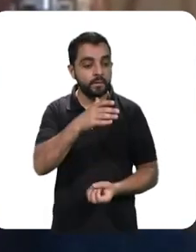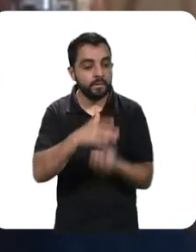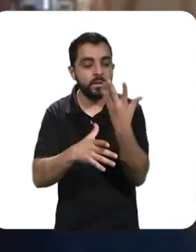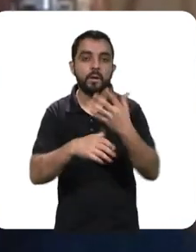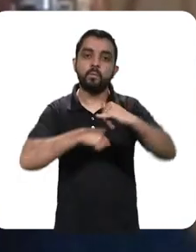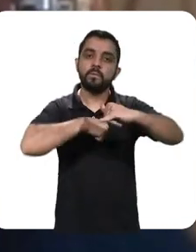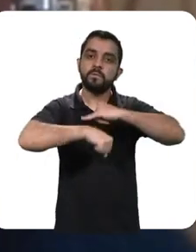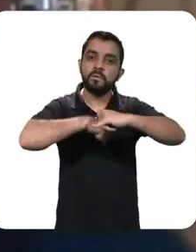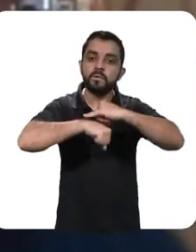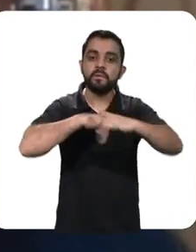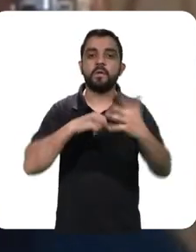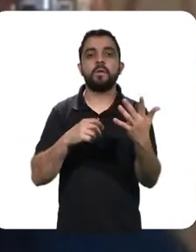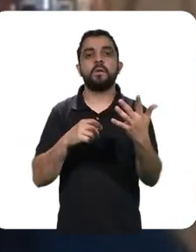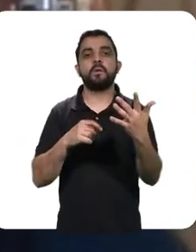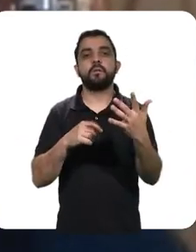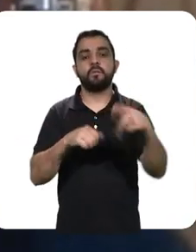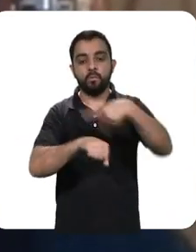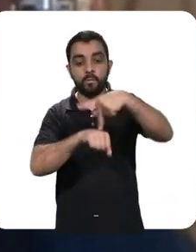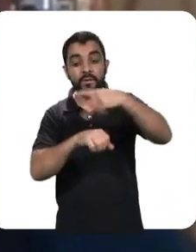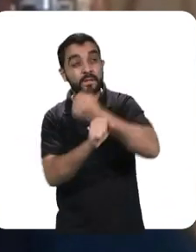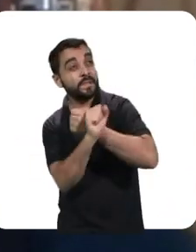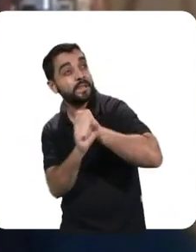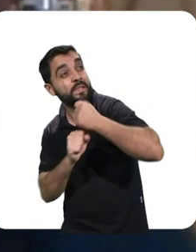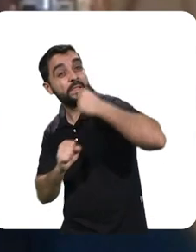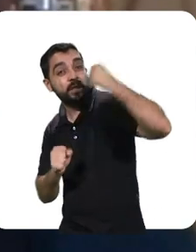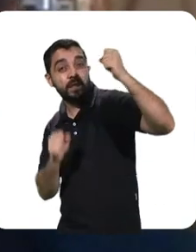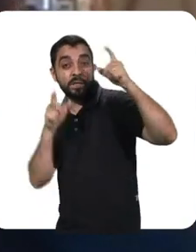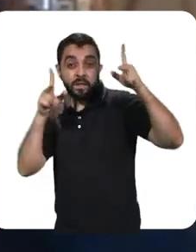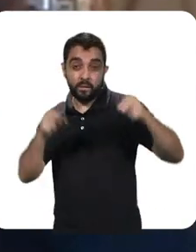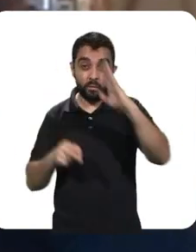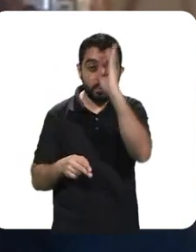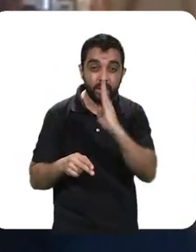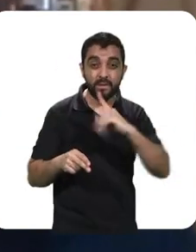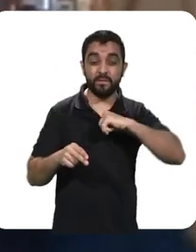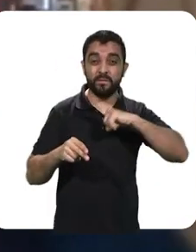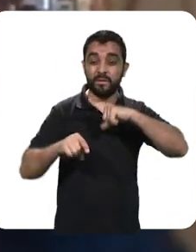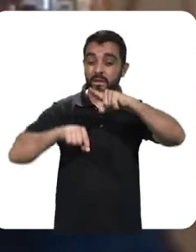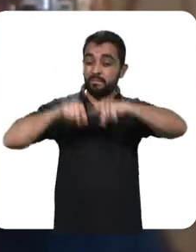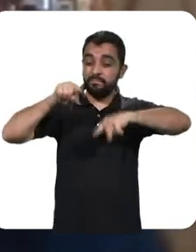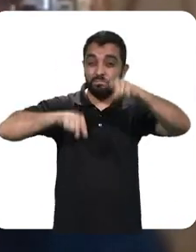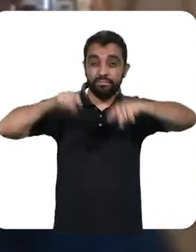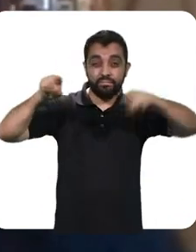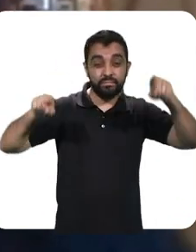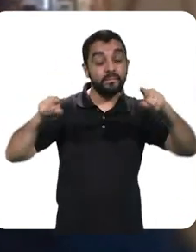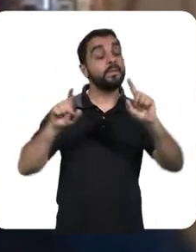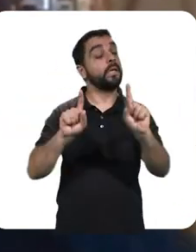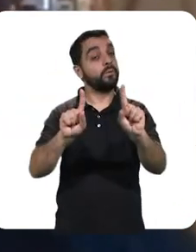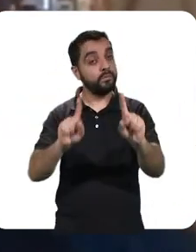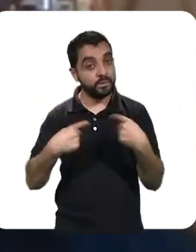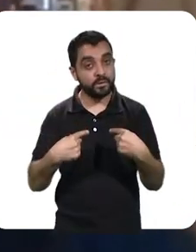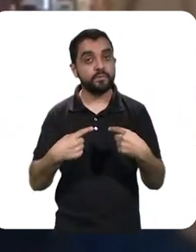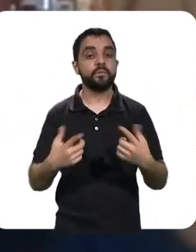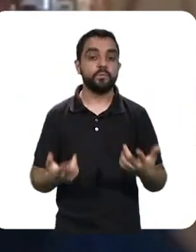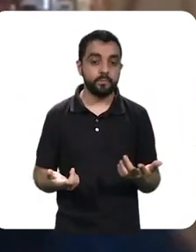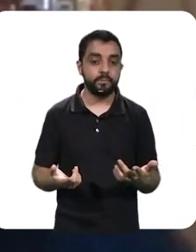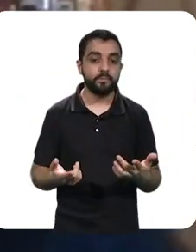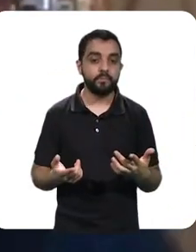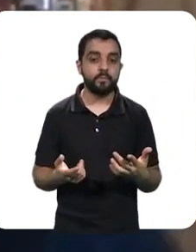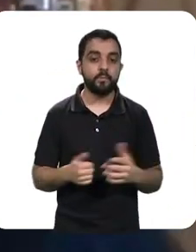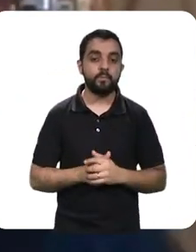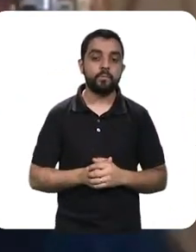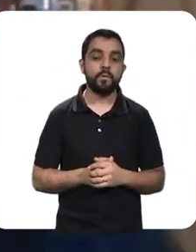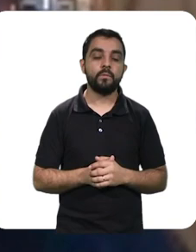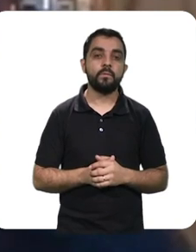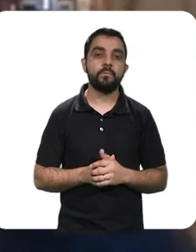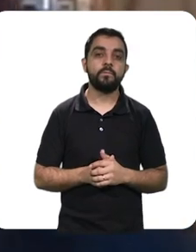instituir um plano estratégico para um país do tamanho que é o Brasil, com tanta diversidade, é um desafio para poucos, né? E